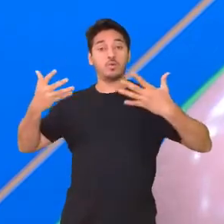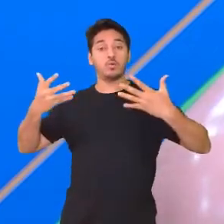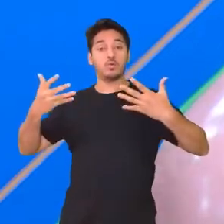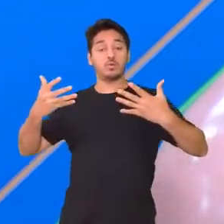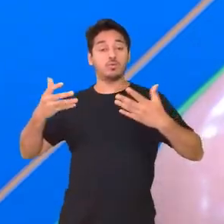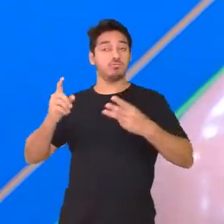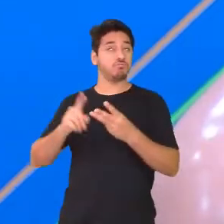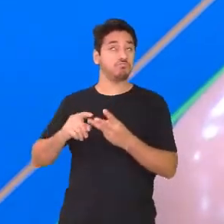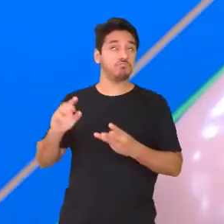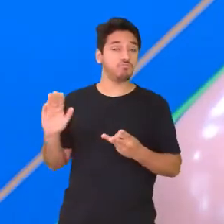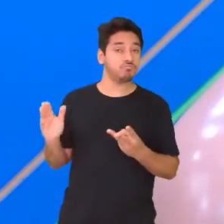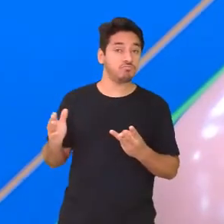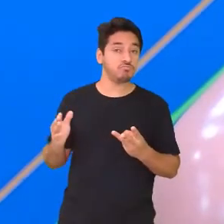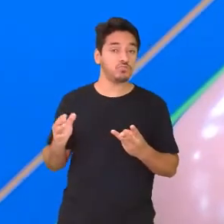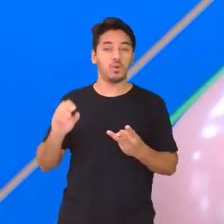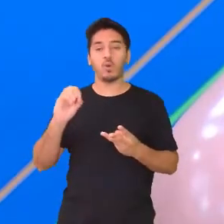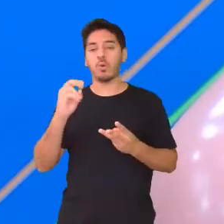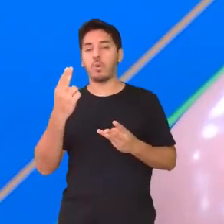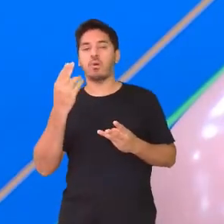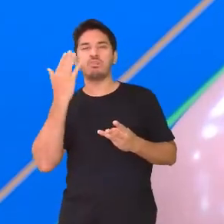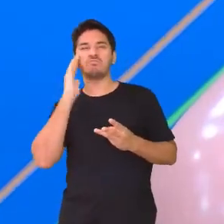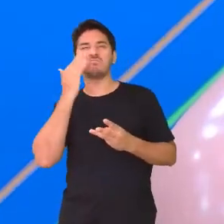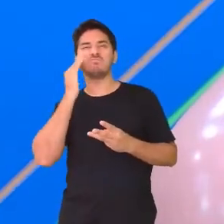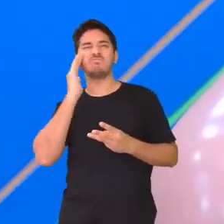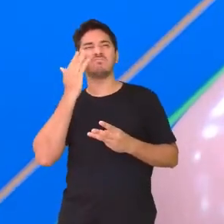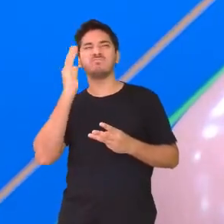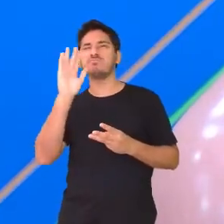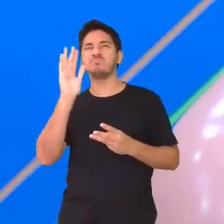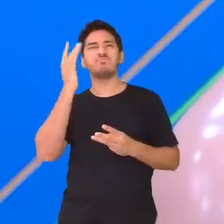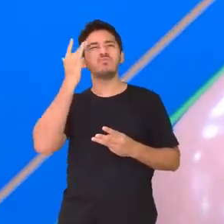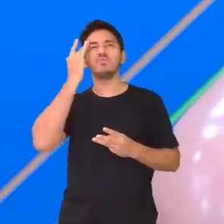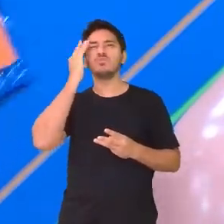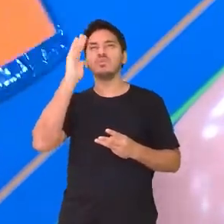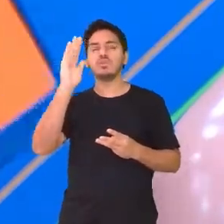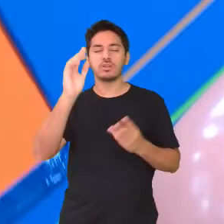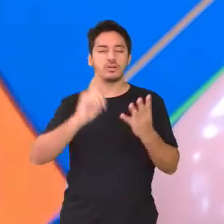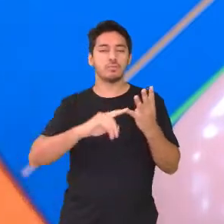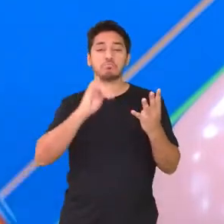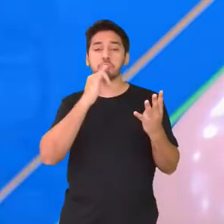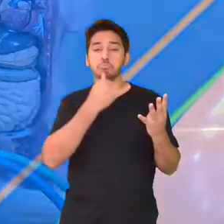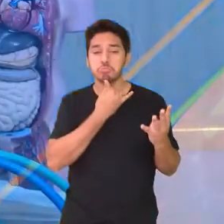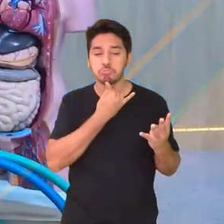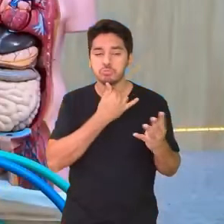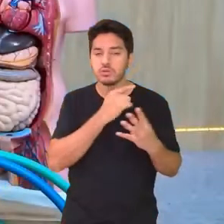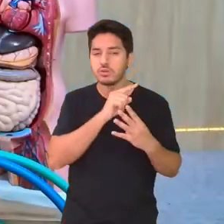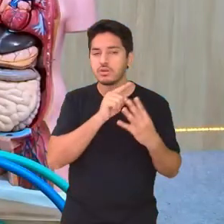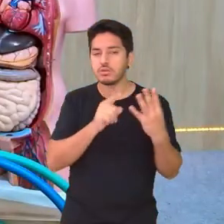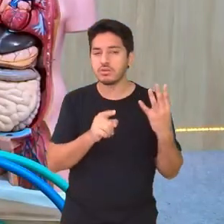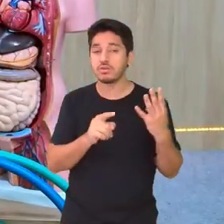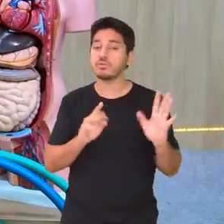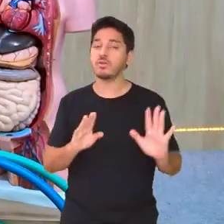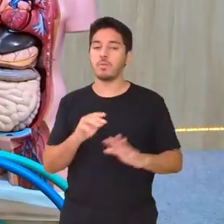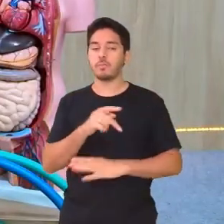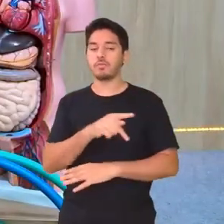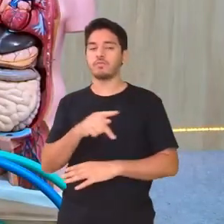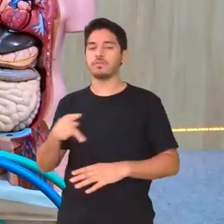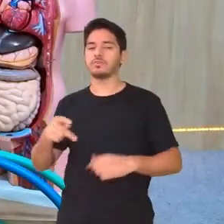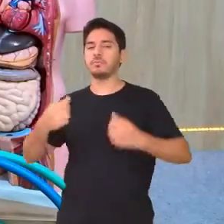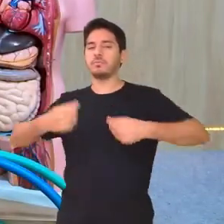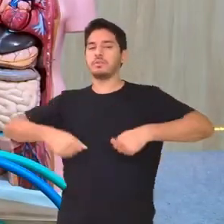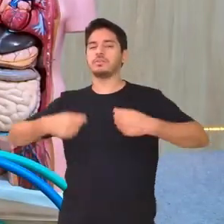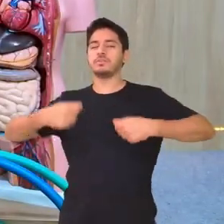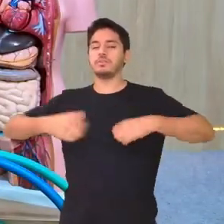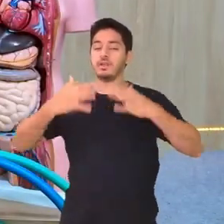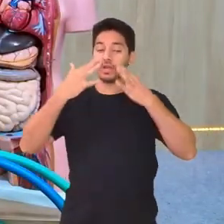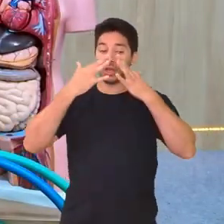ele está sem conseguir entender muita coisa? Triste? Então, assim, o professor, ele precisa estar